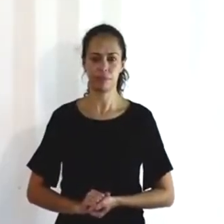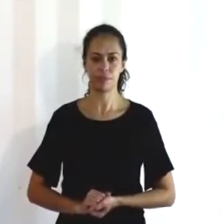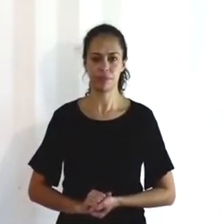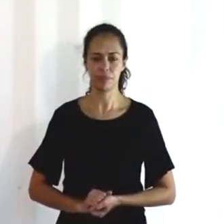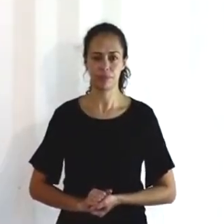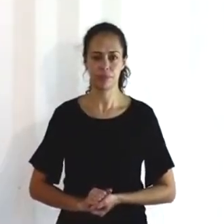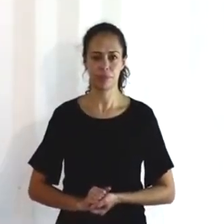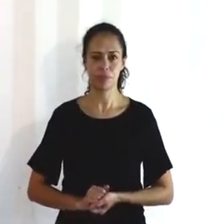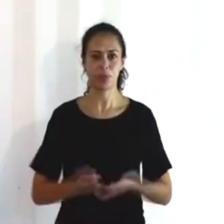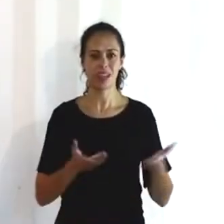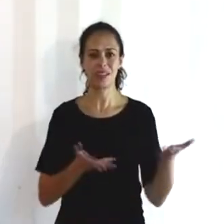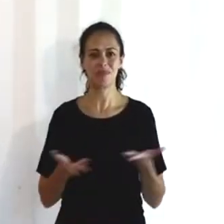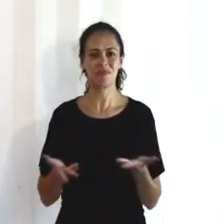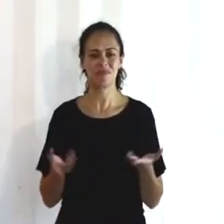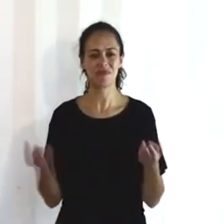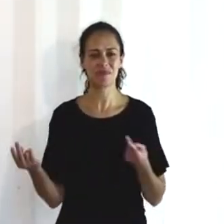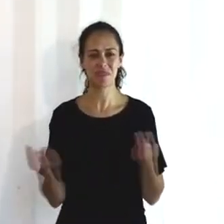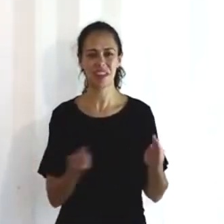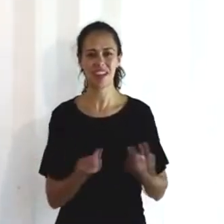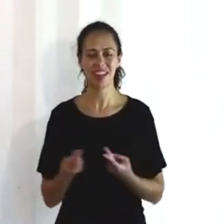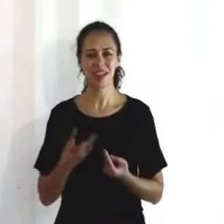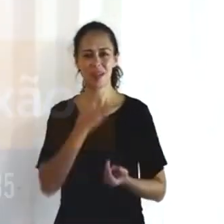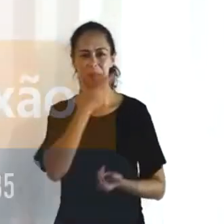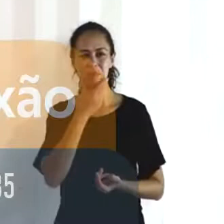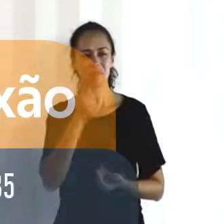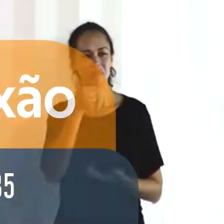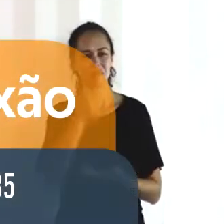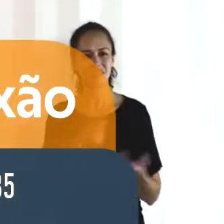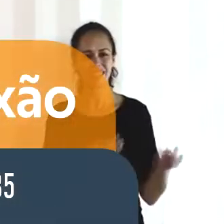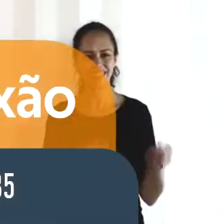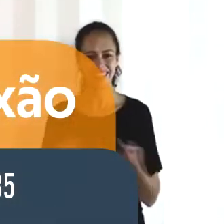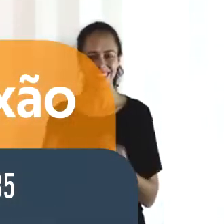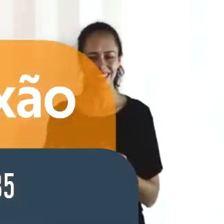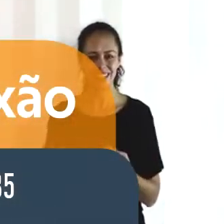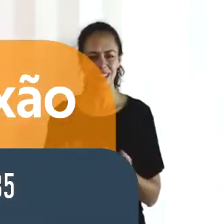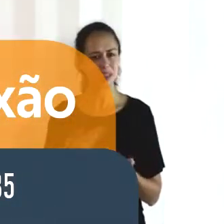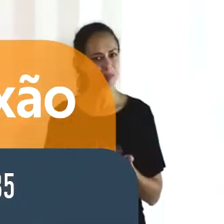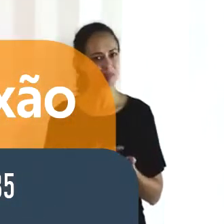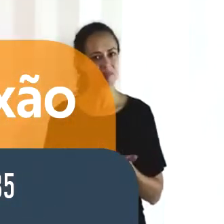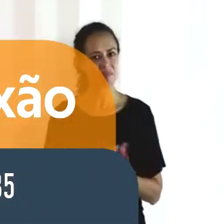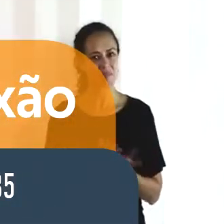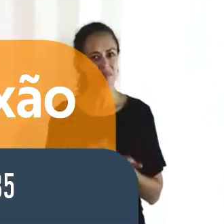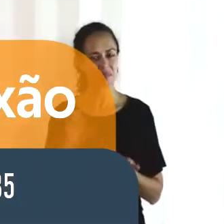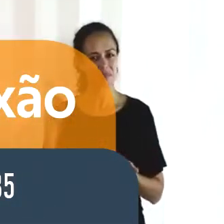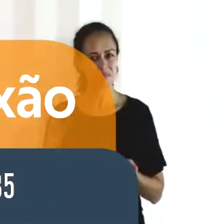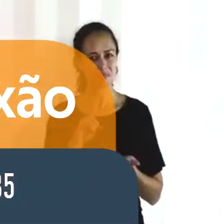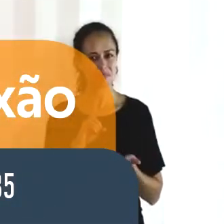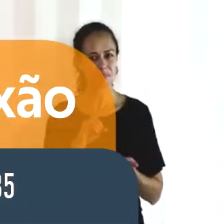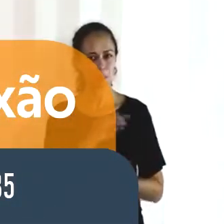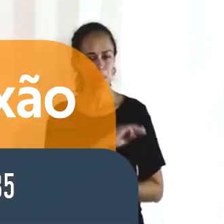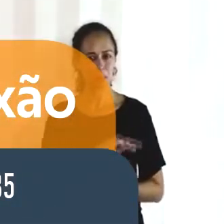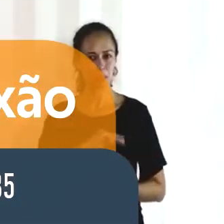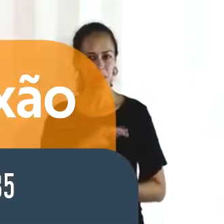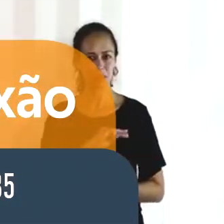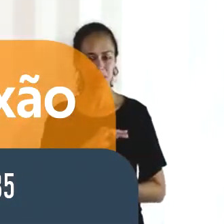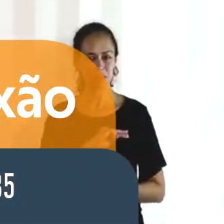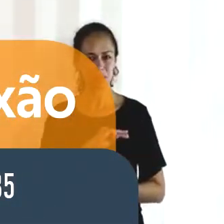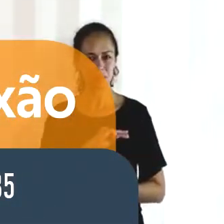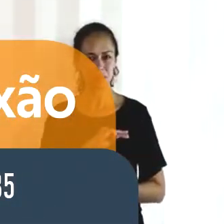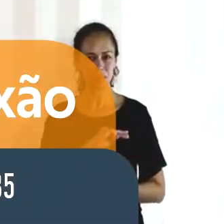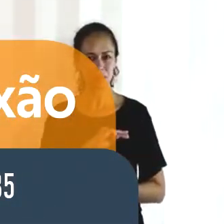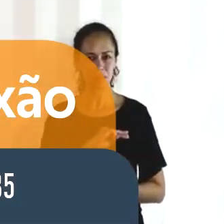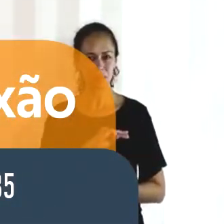Queridos irmãos e irmãs, nós vamos estudar a palavra de Deus em Mateus capítulo 8, dos versículos 23 em